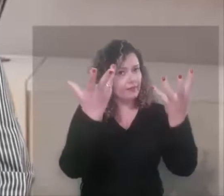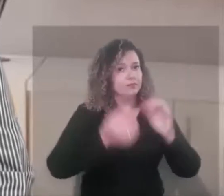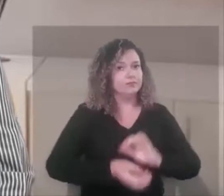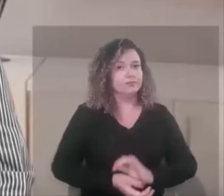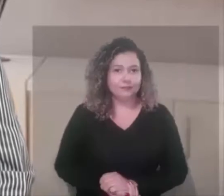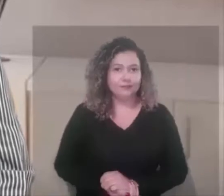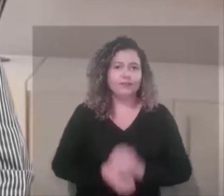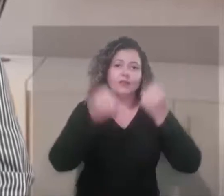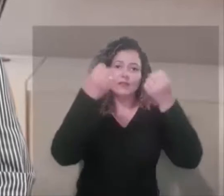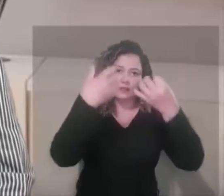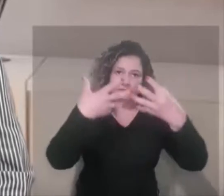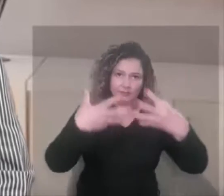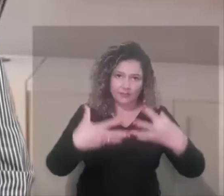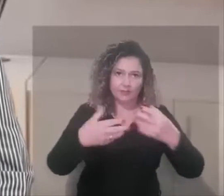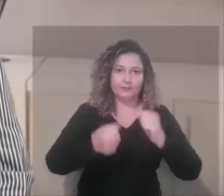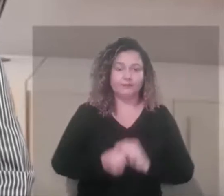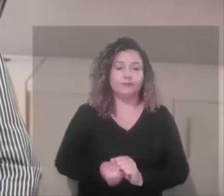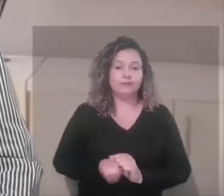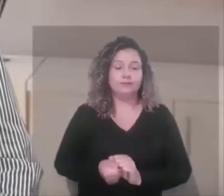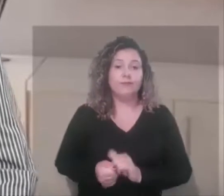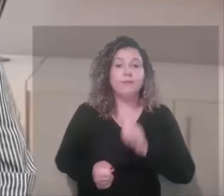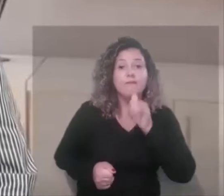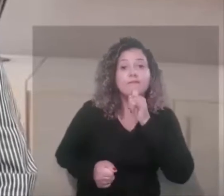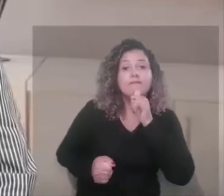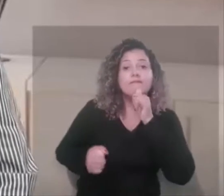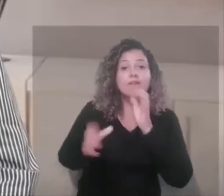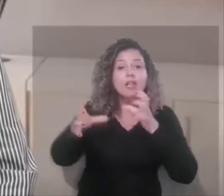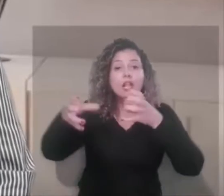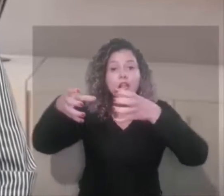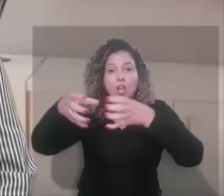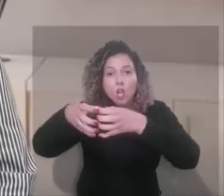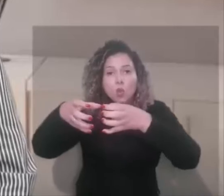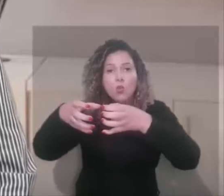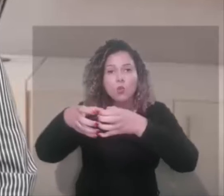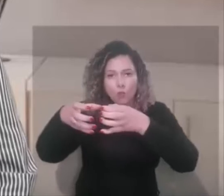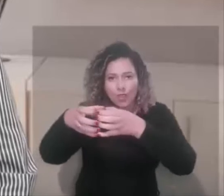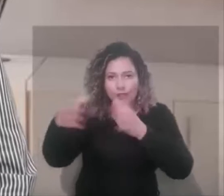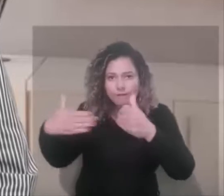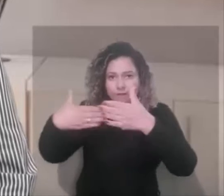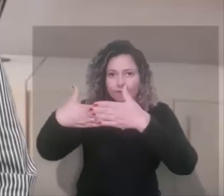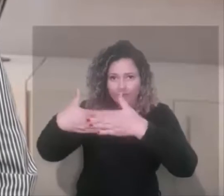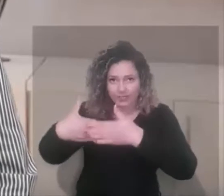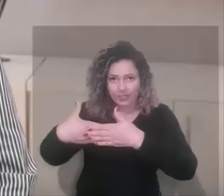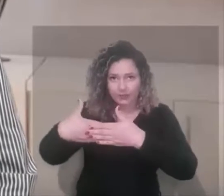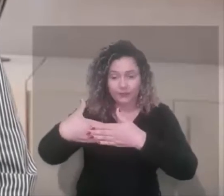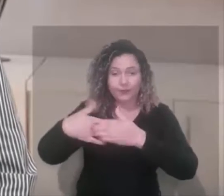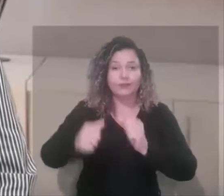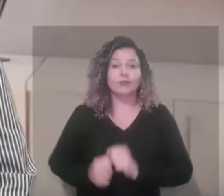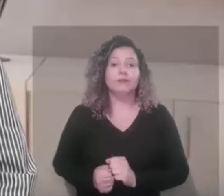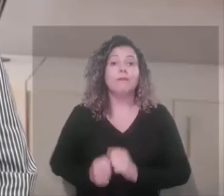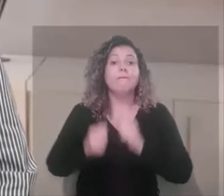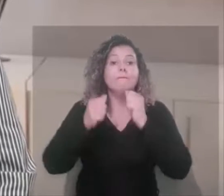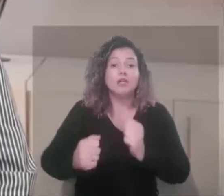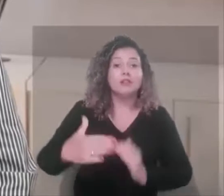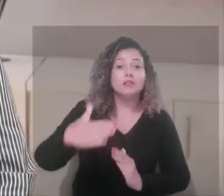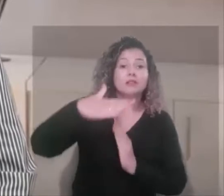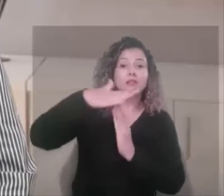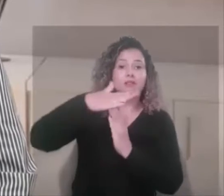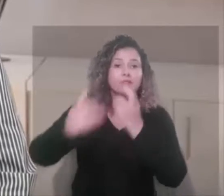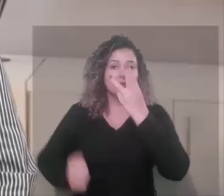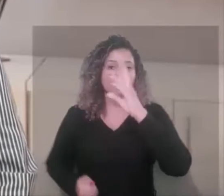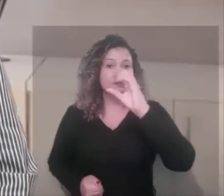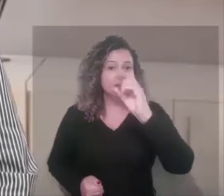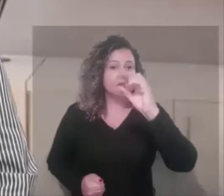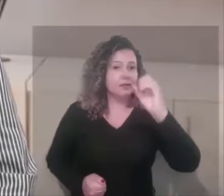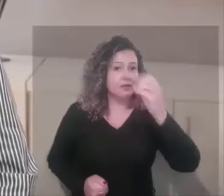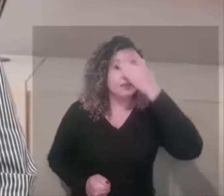Governo de Minas. Assim, os ambientes fechados podem receber até 30% da capacidade, até o limite